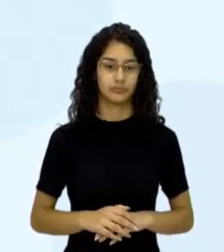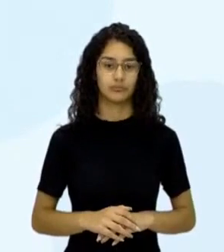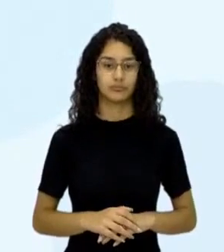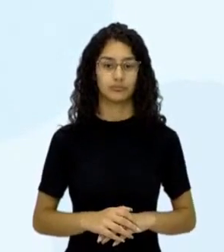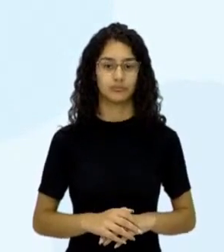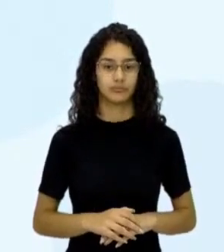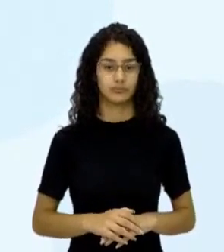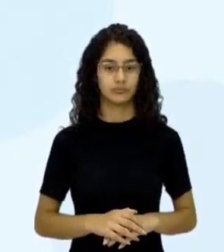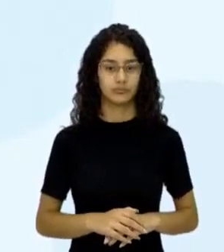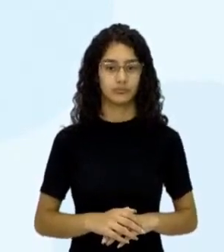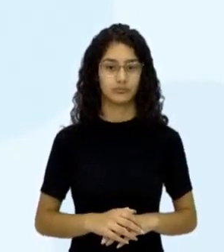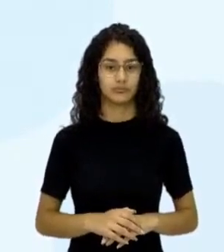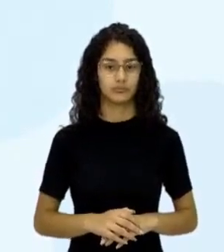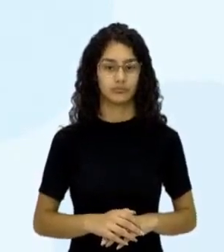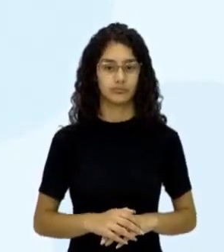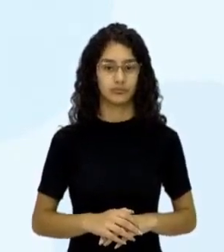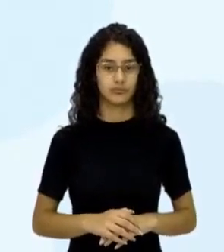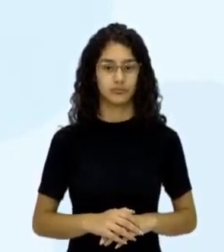né?